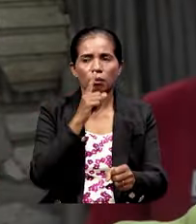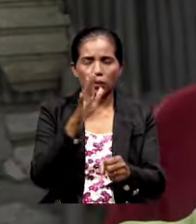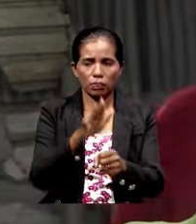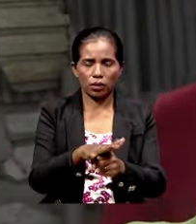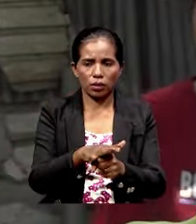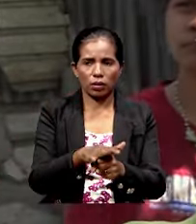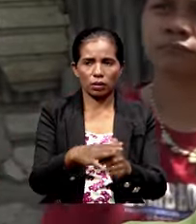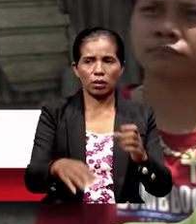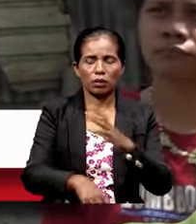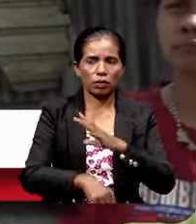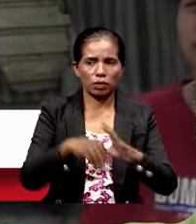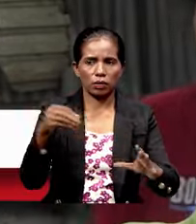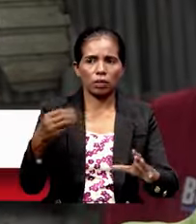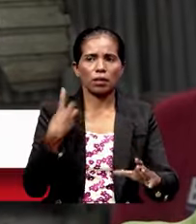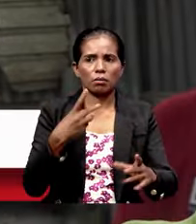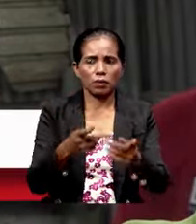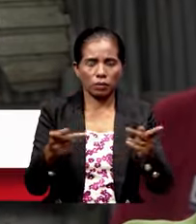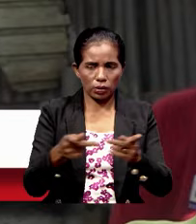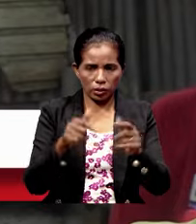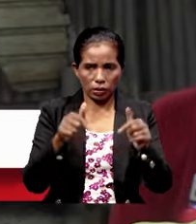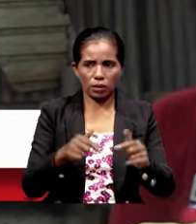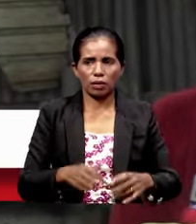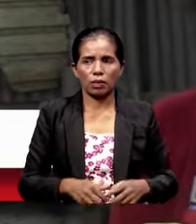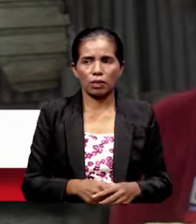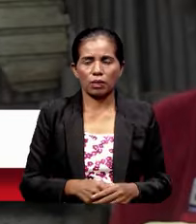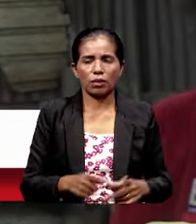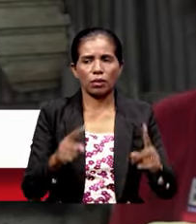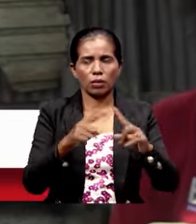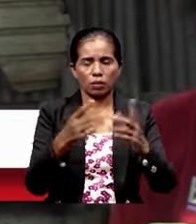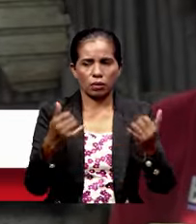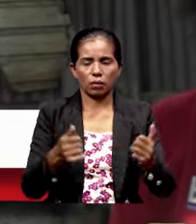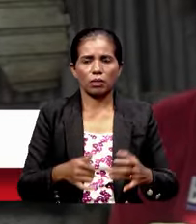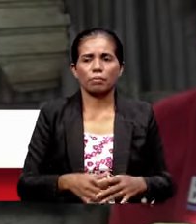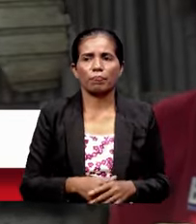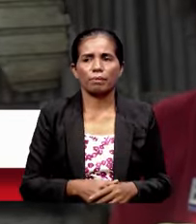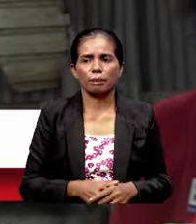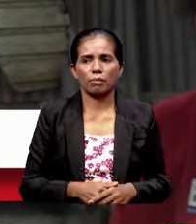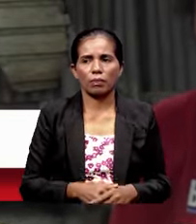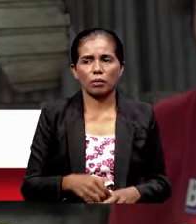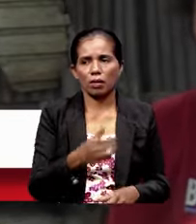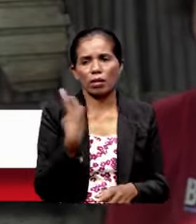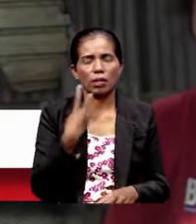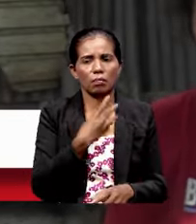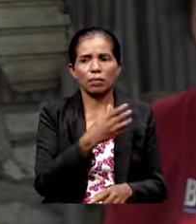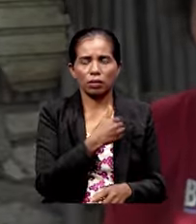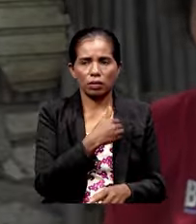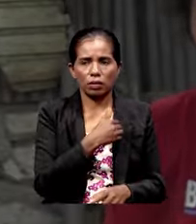be dian atasai am sipat ni dem to agora am sidau corona tang be